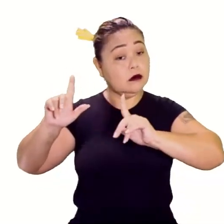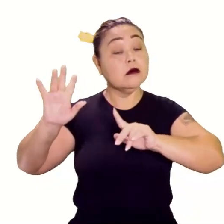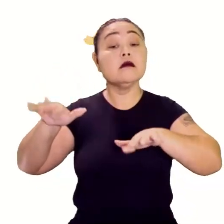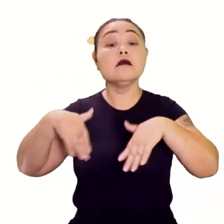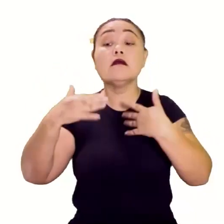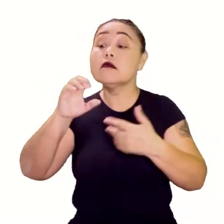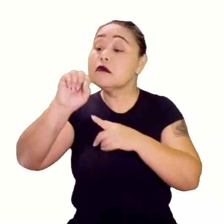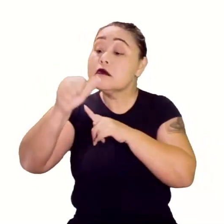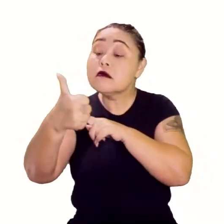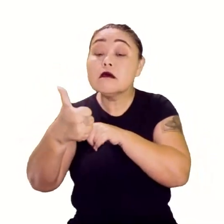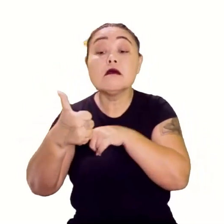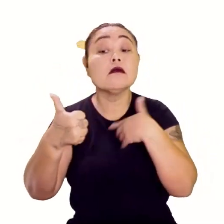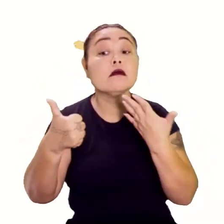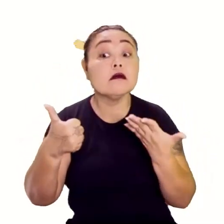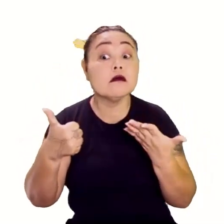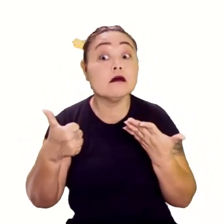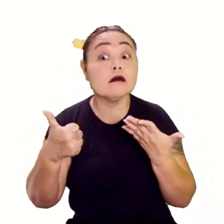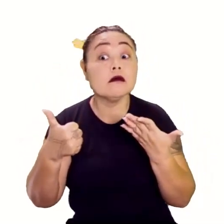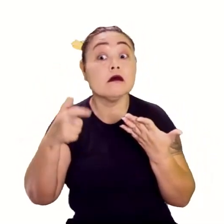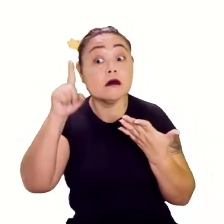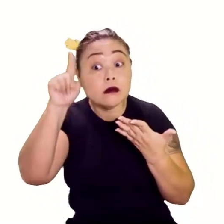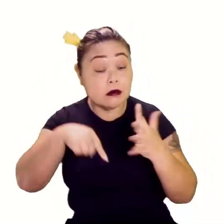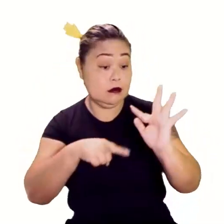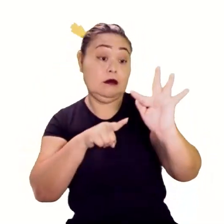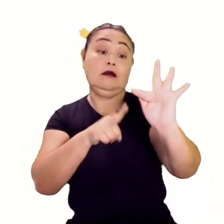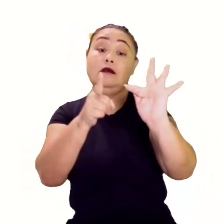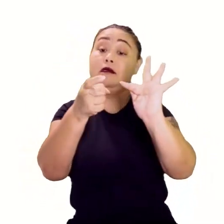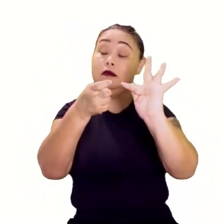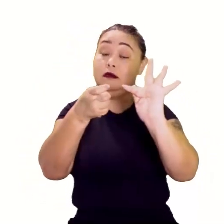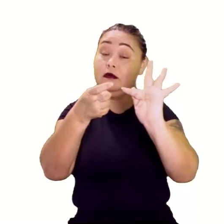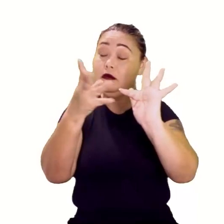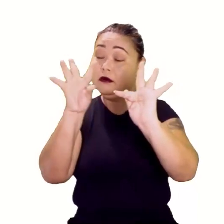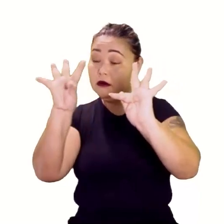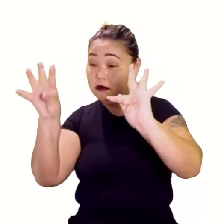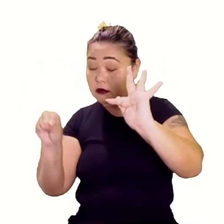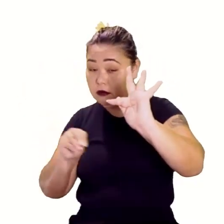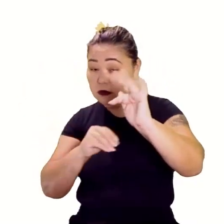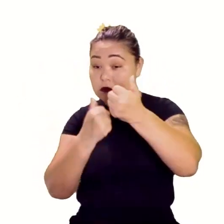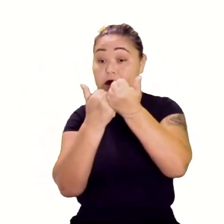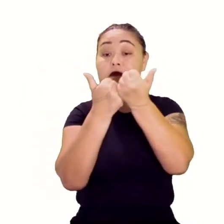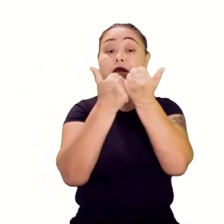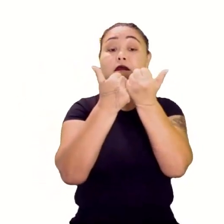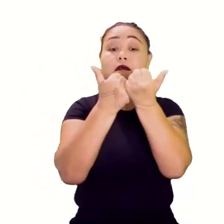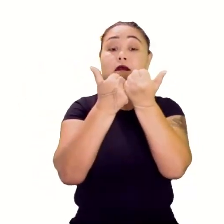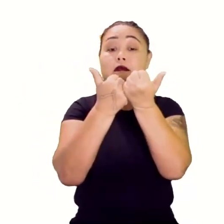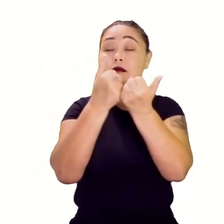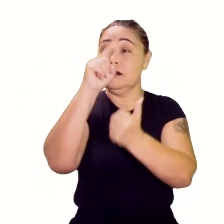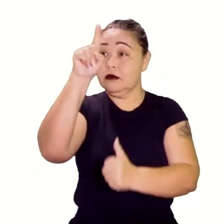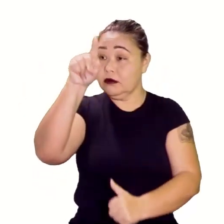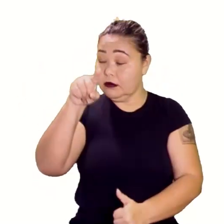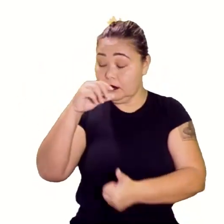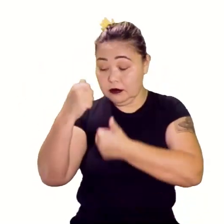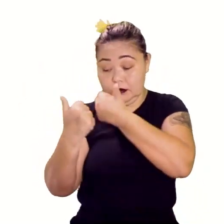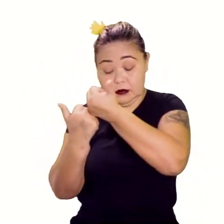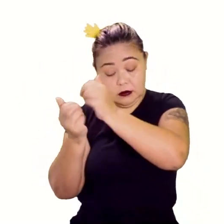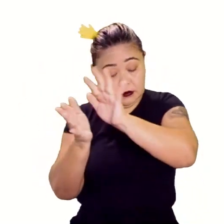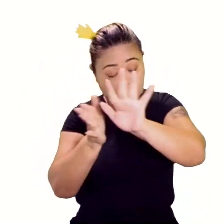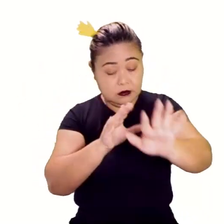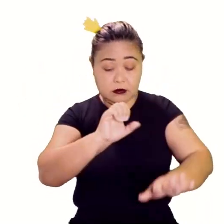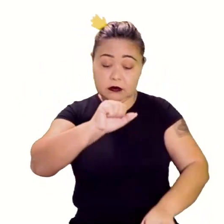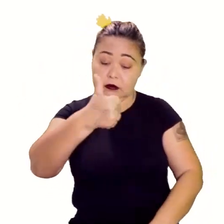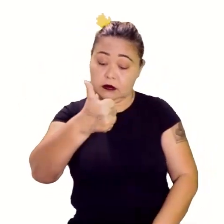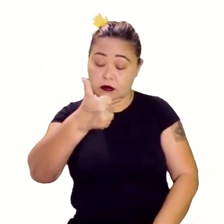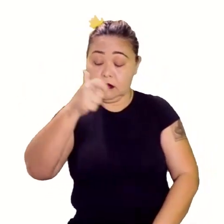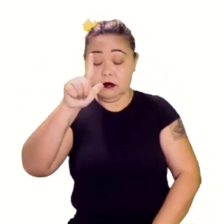Quem é agora 81? É o nosso f de x. Então, aqui é eu o tenho que y. colocar 81? Sim. Então, aqui eu vou colocar 81 é